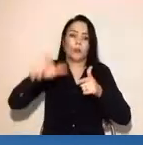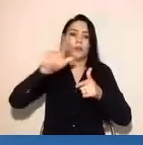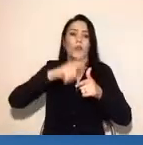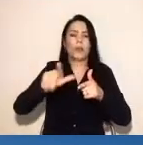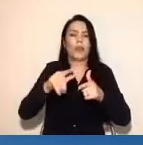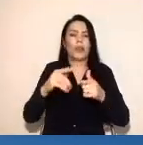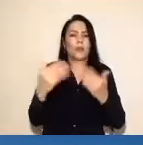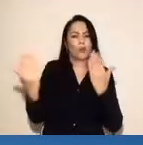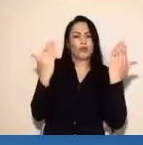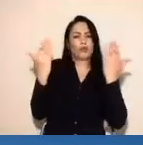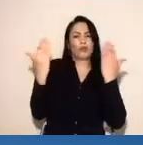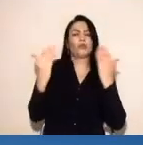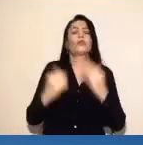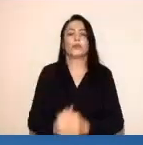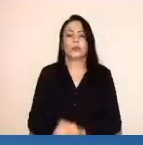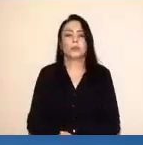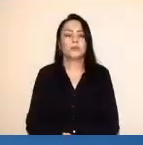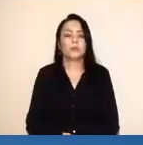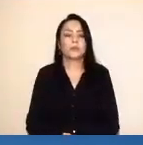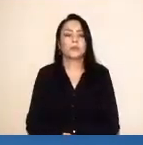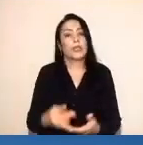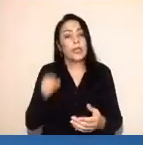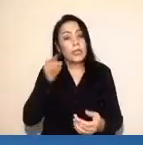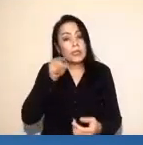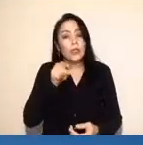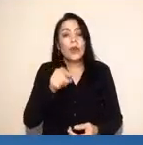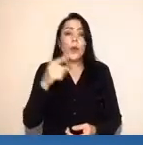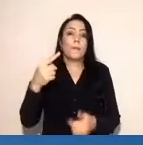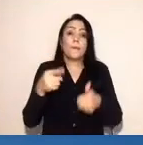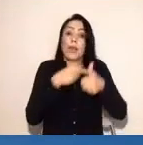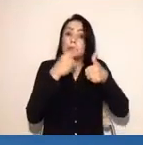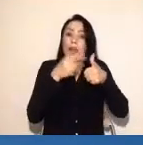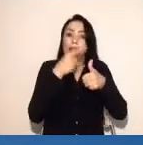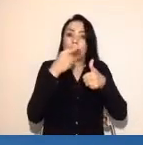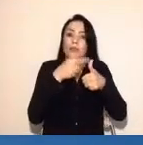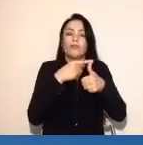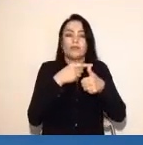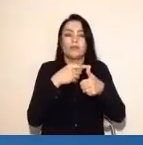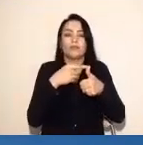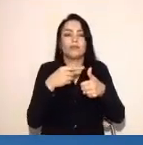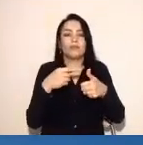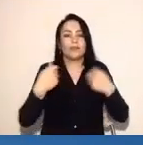de cruzamento em malha fina. Esse é acho que é o primeiro